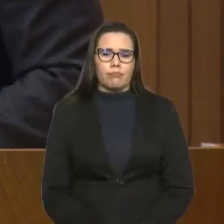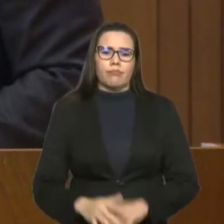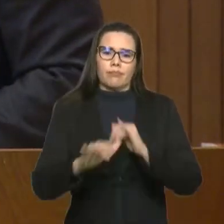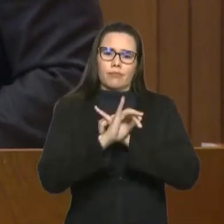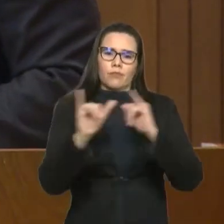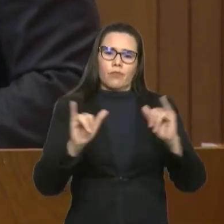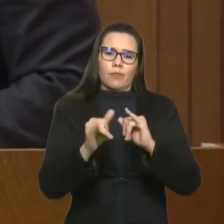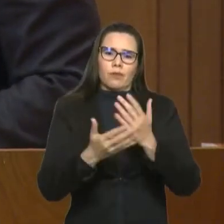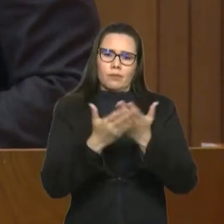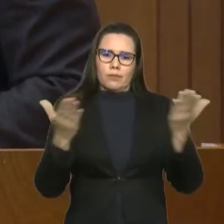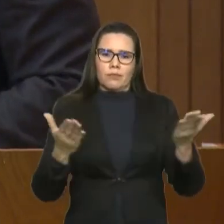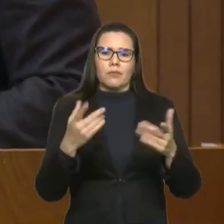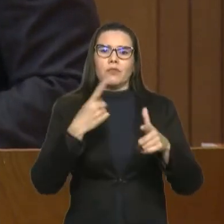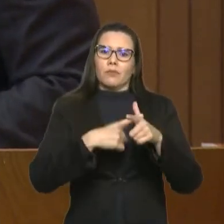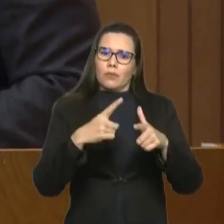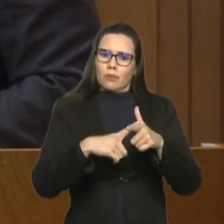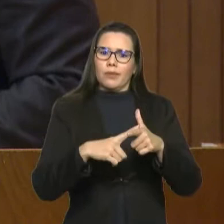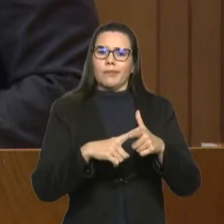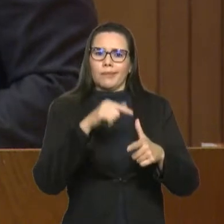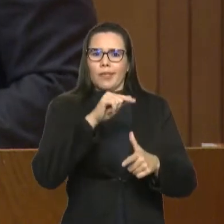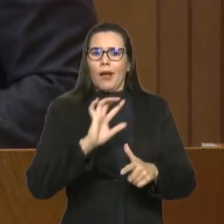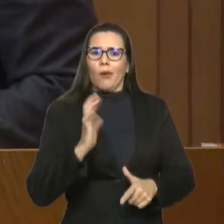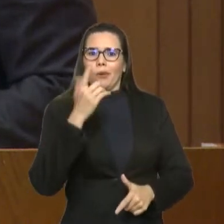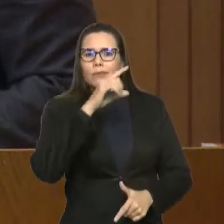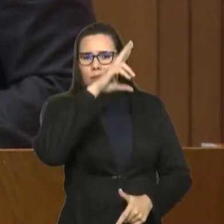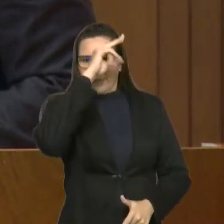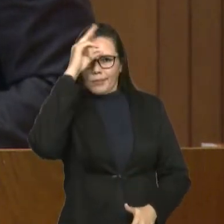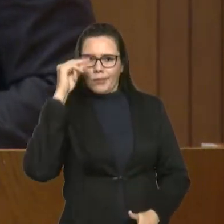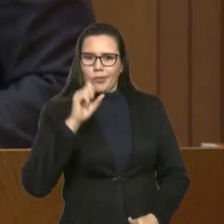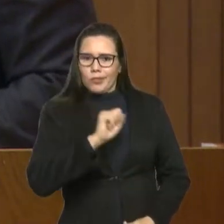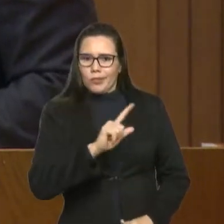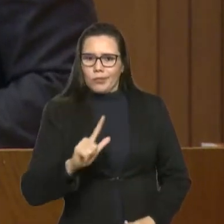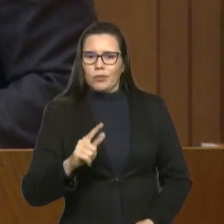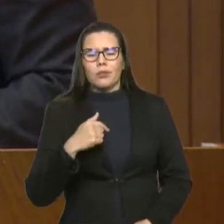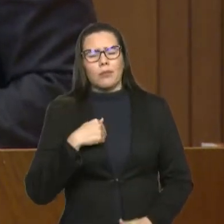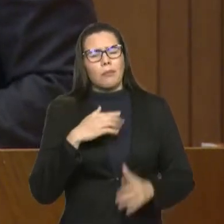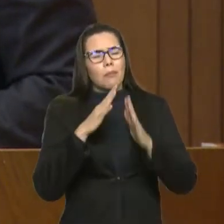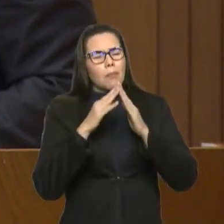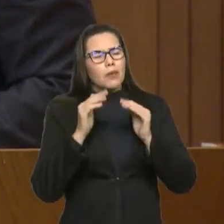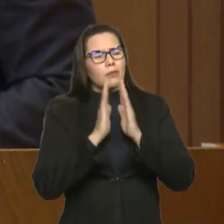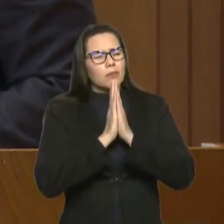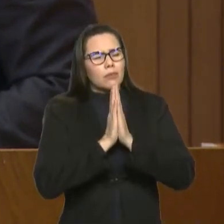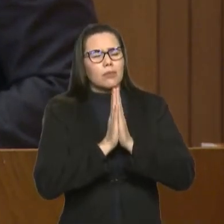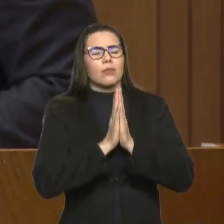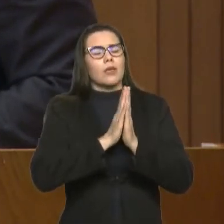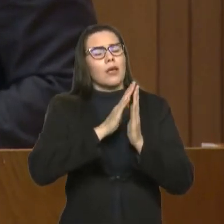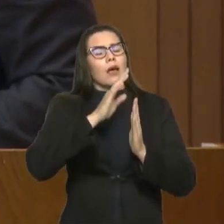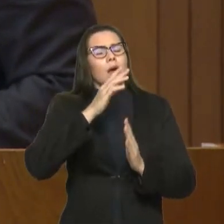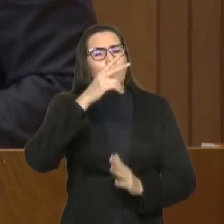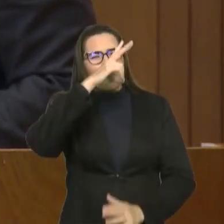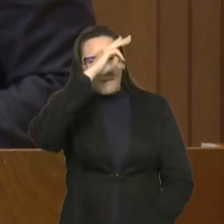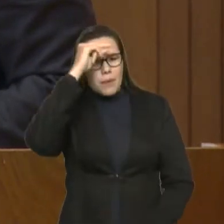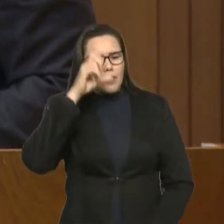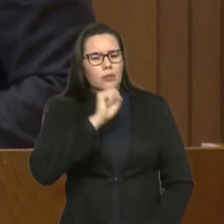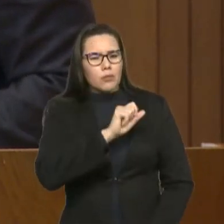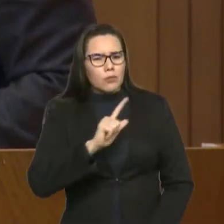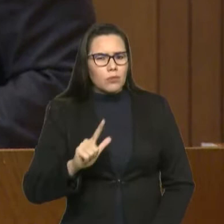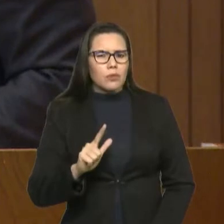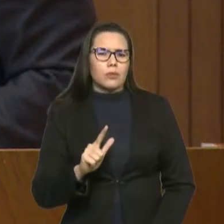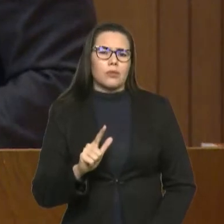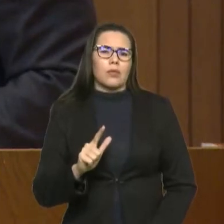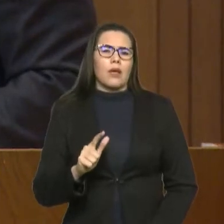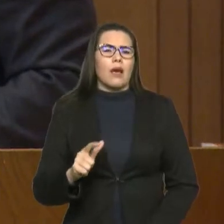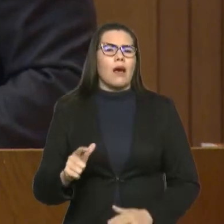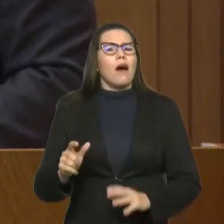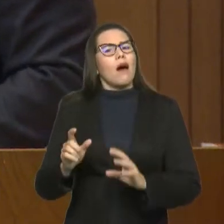problema para que a Prefeitura de São Luís tenha a sensibilidade de atender as escolas